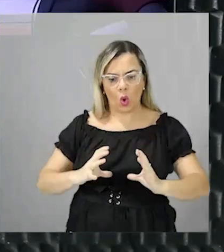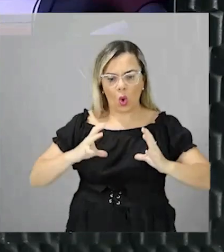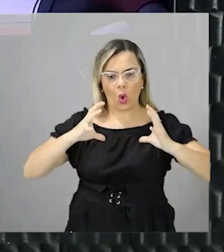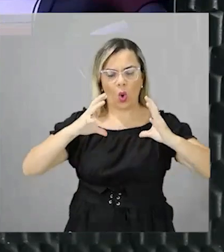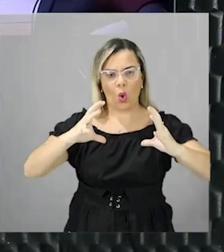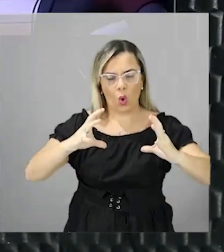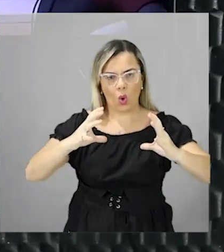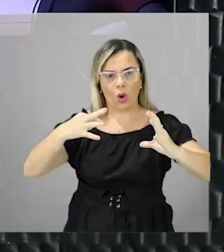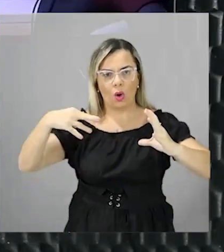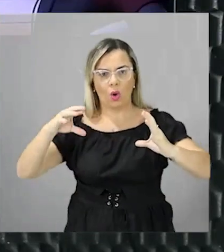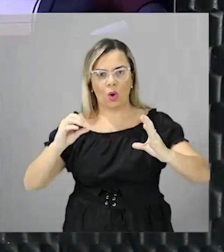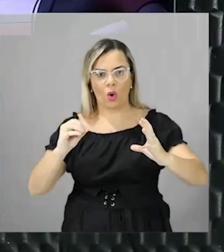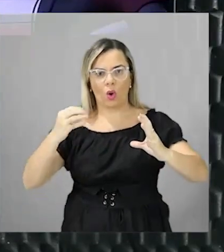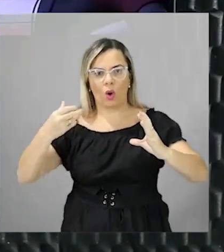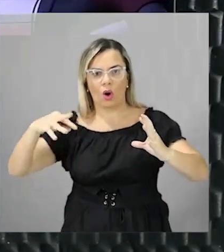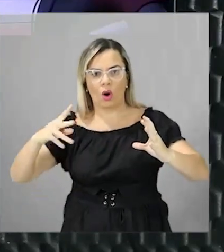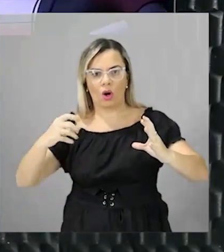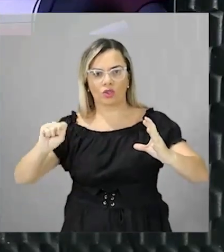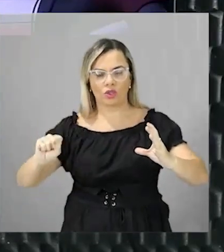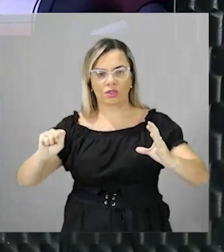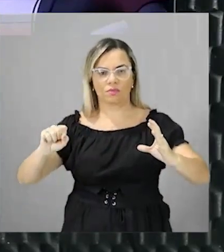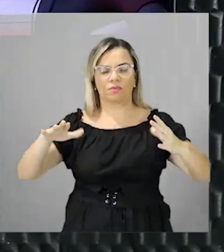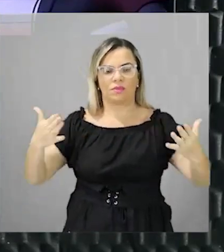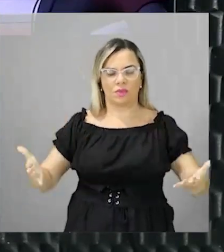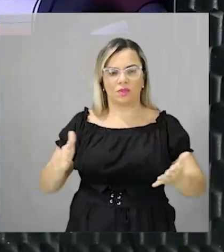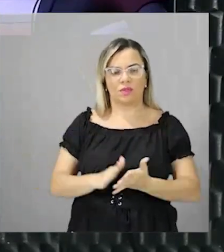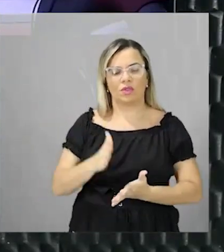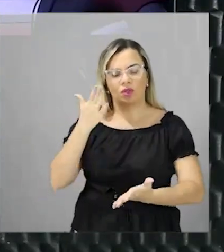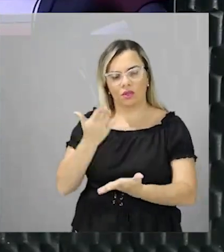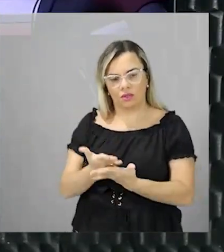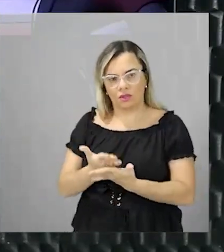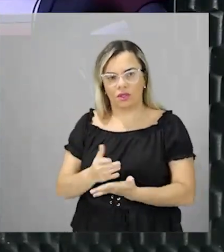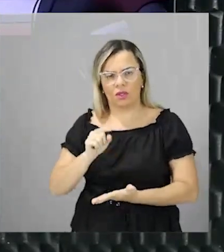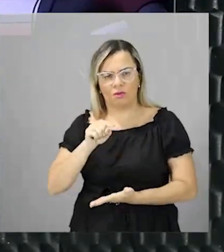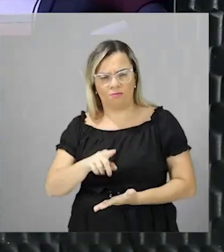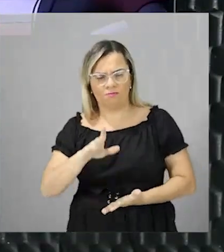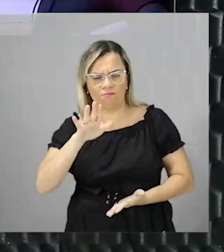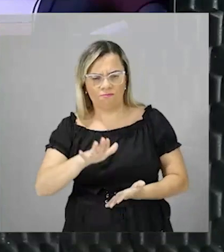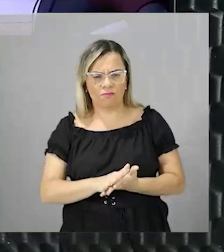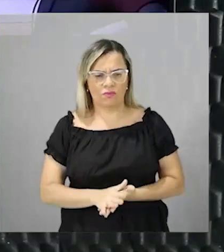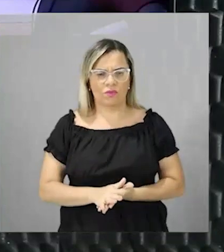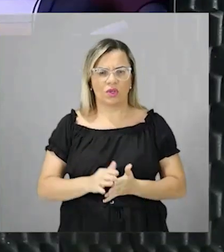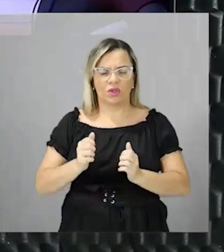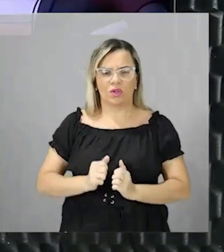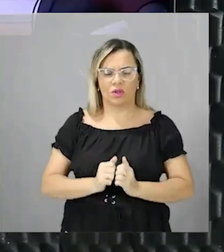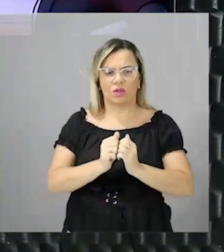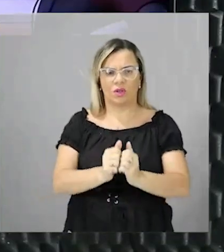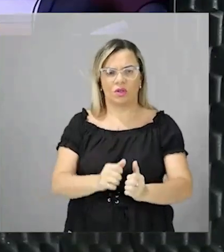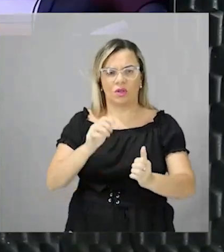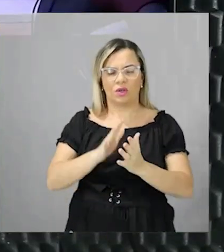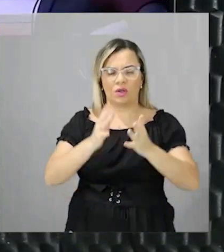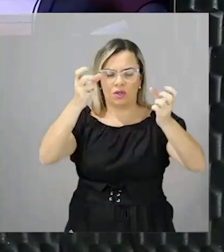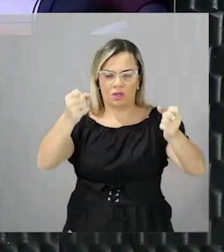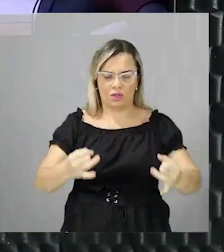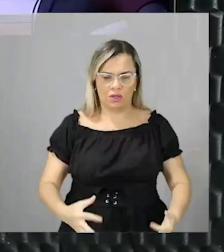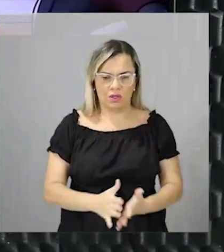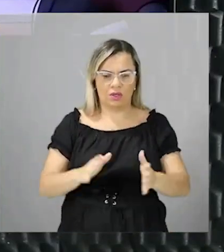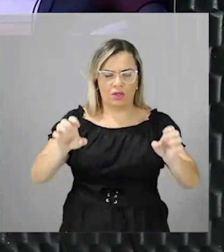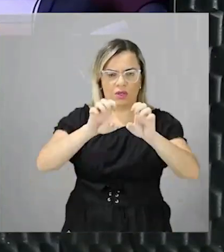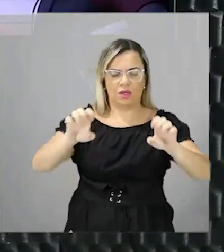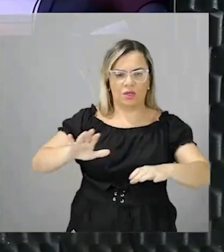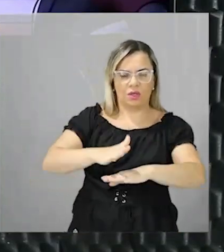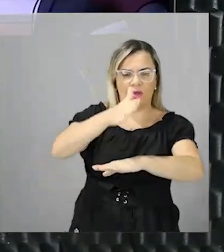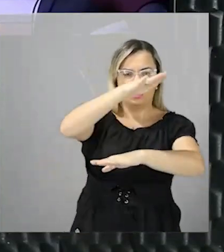questões relativas ao estudo de rochas. Para ti, inclusive, que já vem acompanhando nossas aulas, quando nós falamos sobre as estruturas de